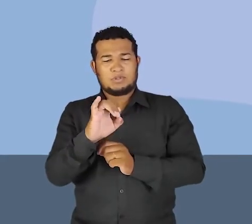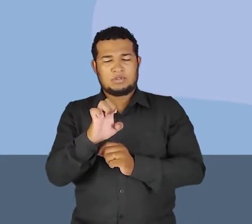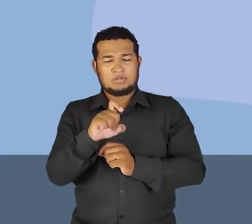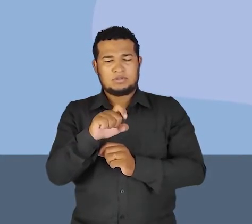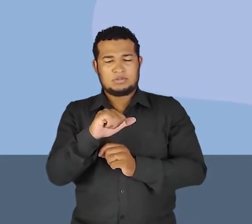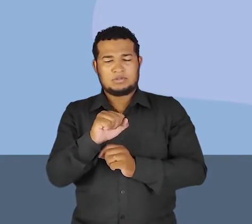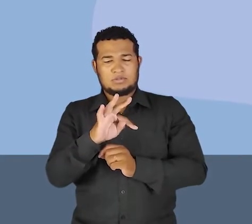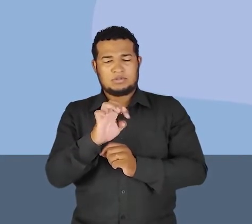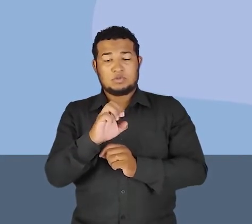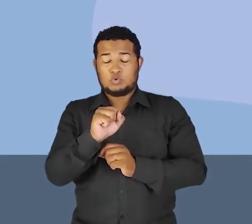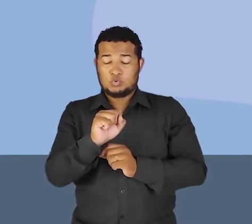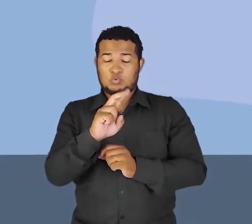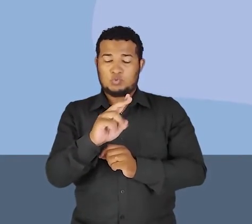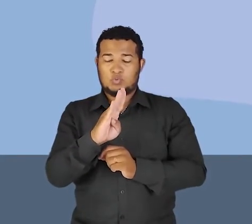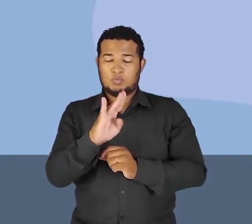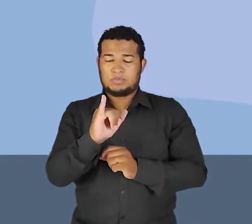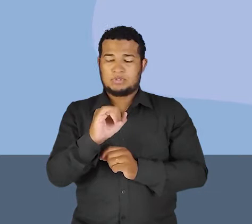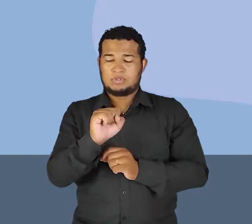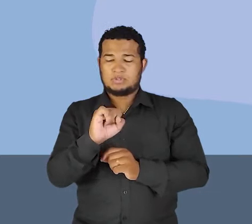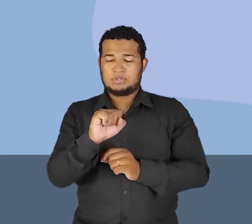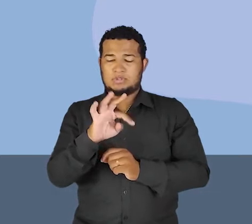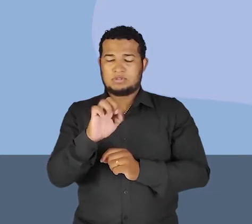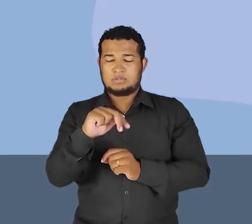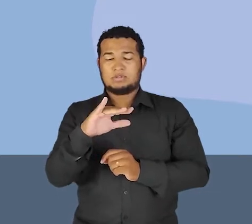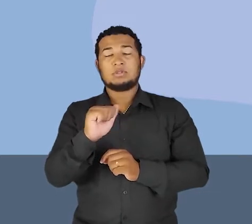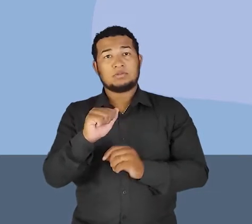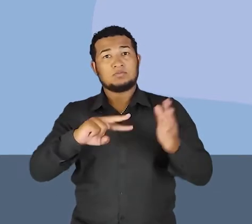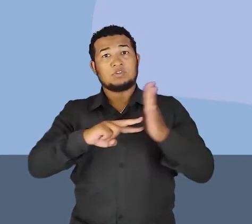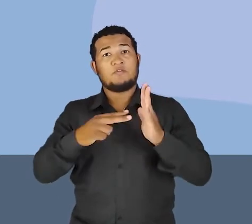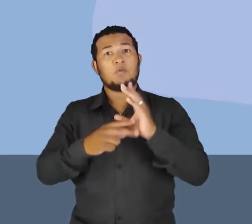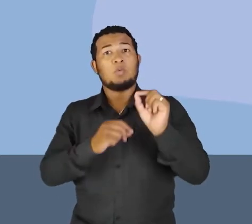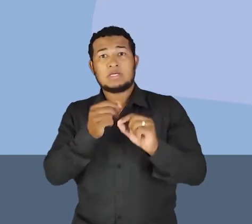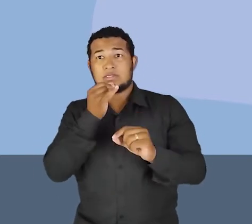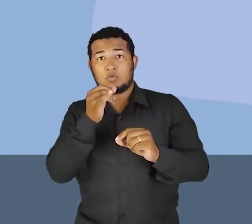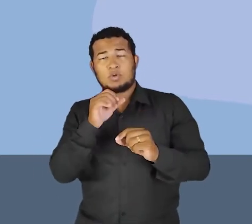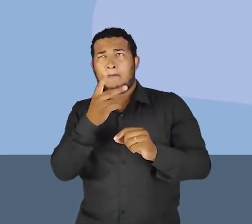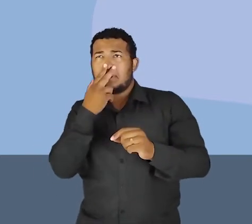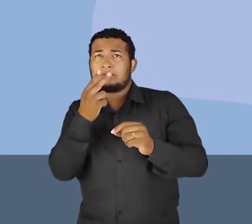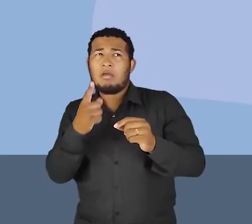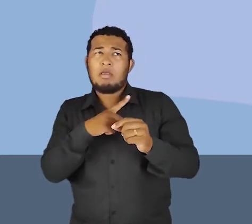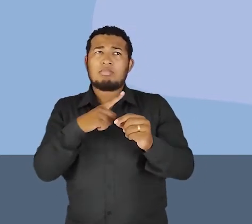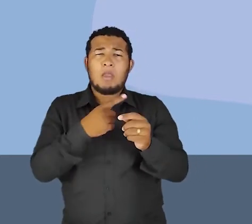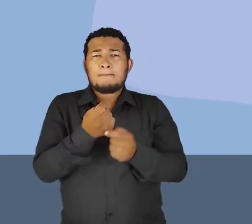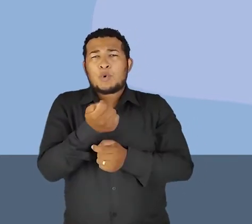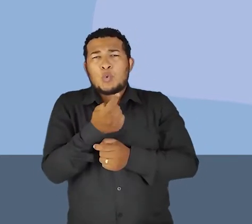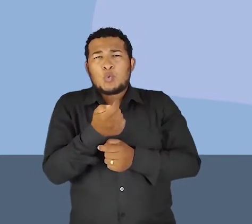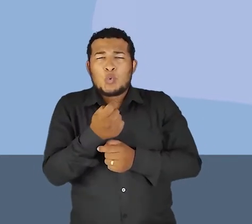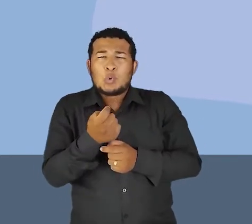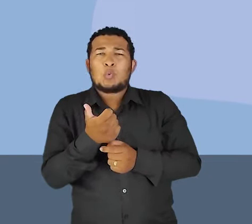a seguir. Bom, agricultura de subsistência, o próprio nome já diz, subsistir, ou seja,